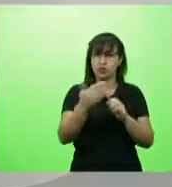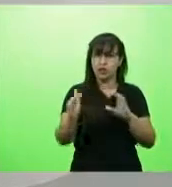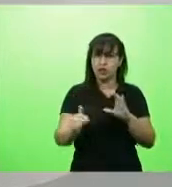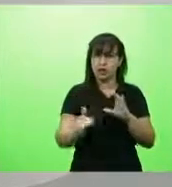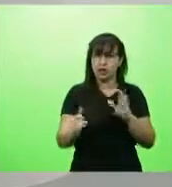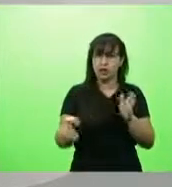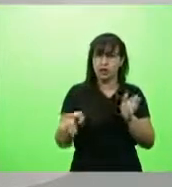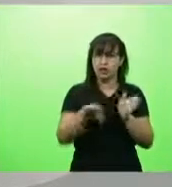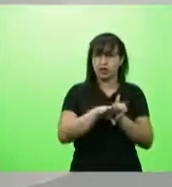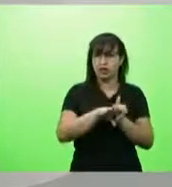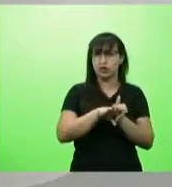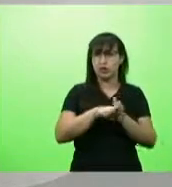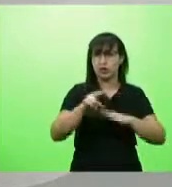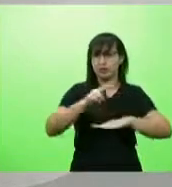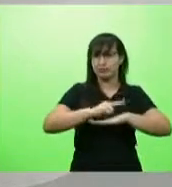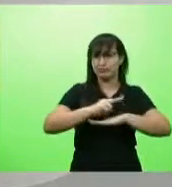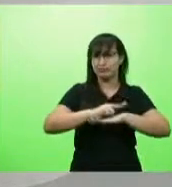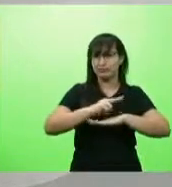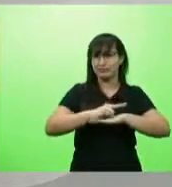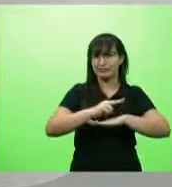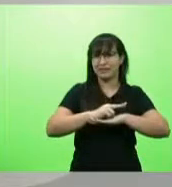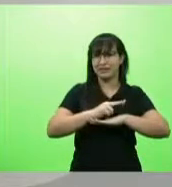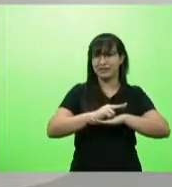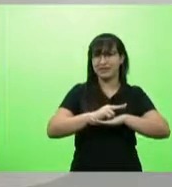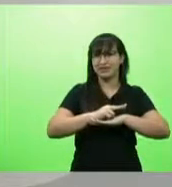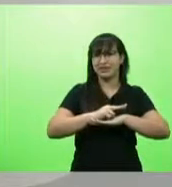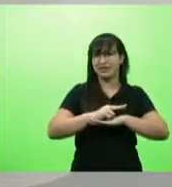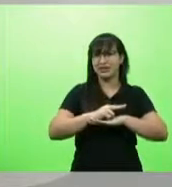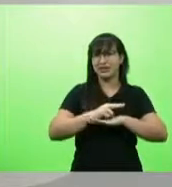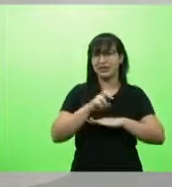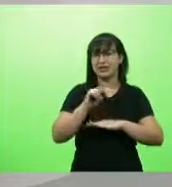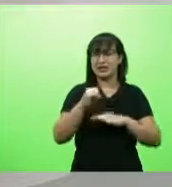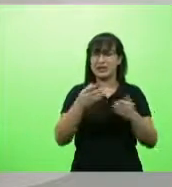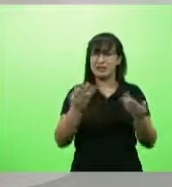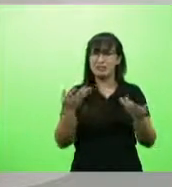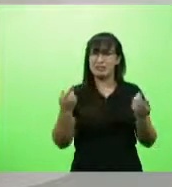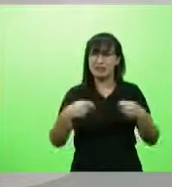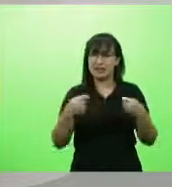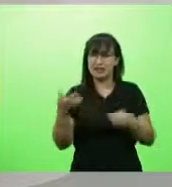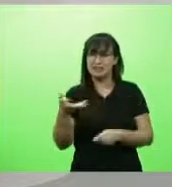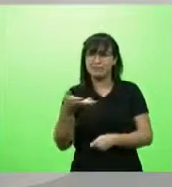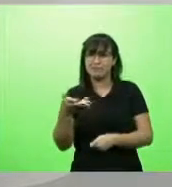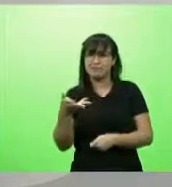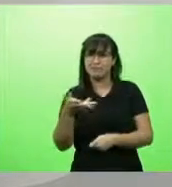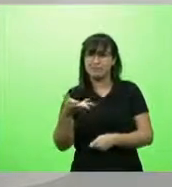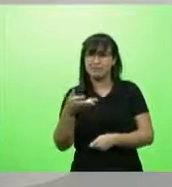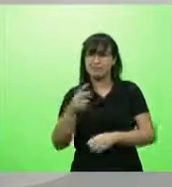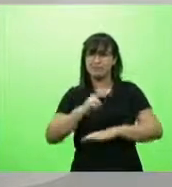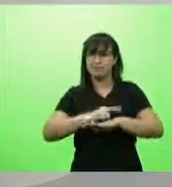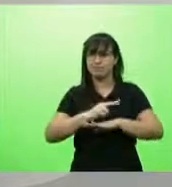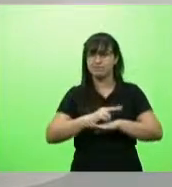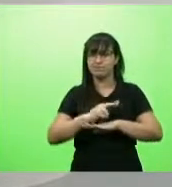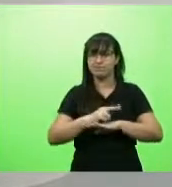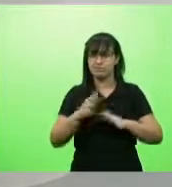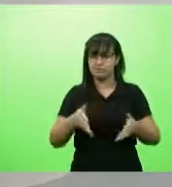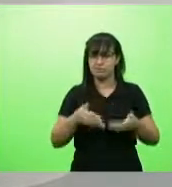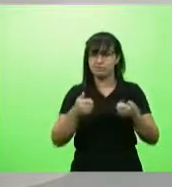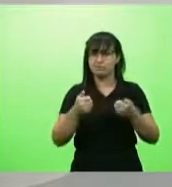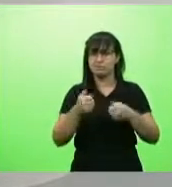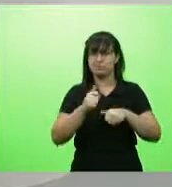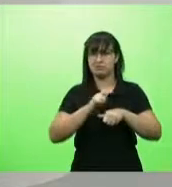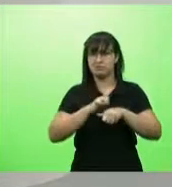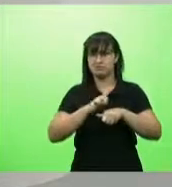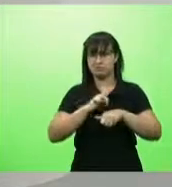já necessitando do auxílio extremo para a recuperação da sua saúde. Mas nós não podemos aqui